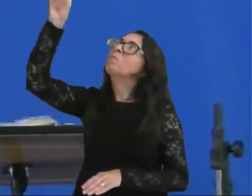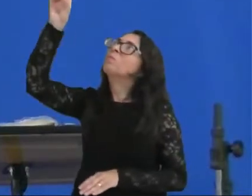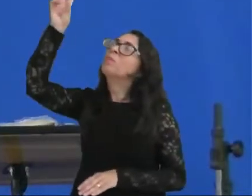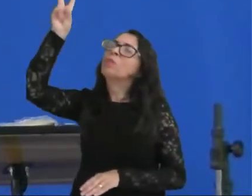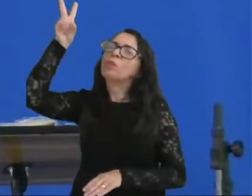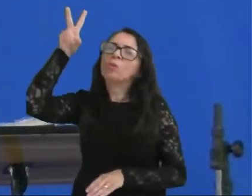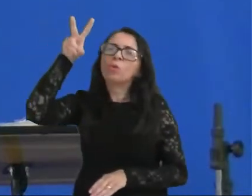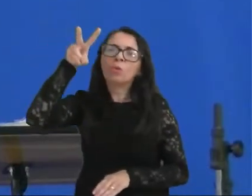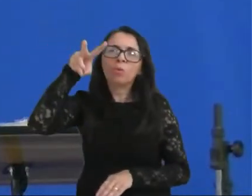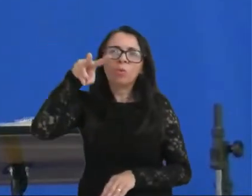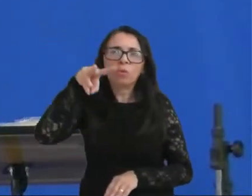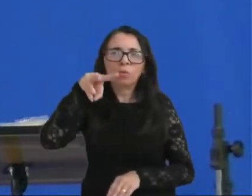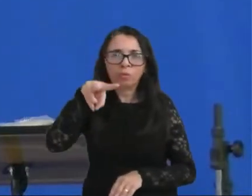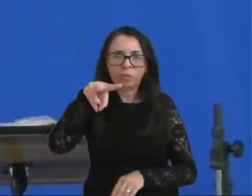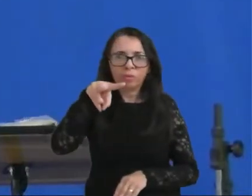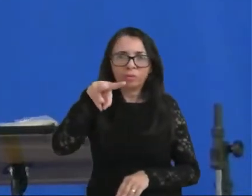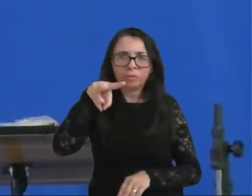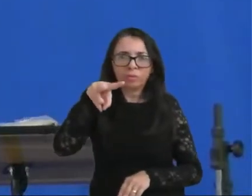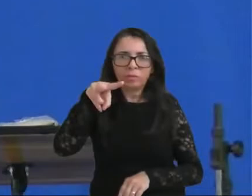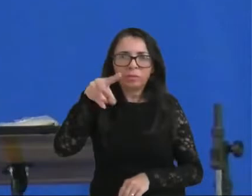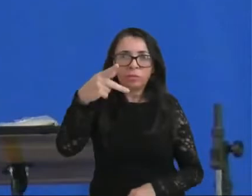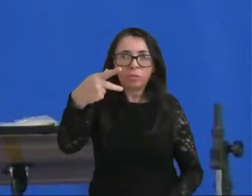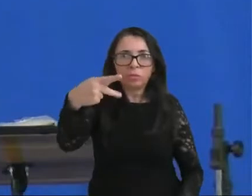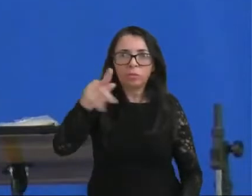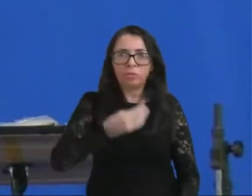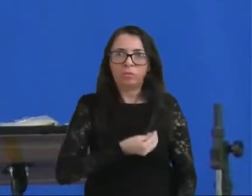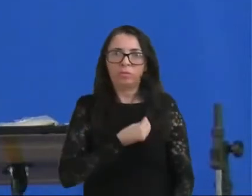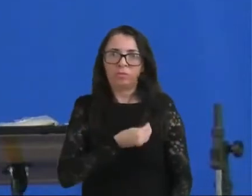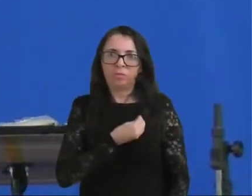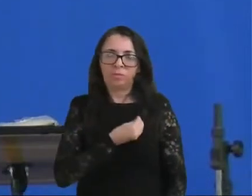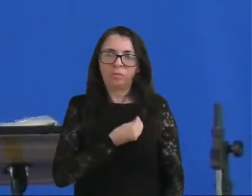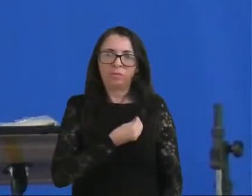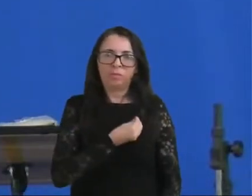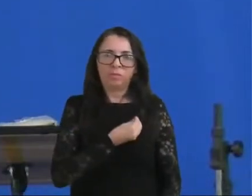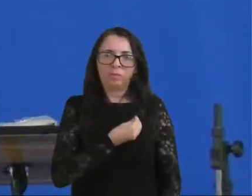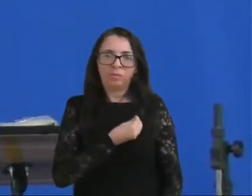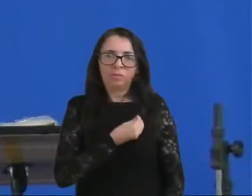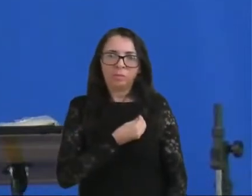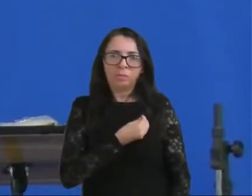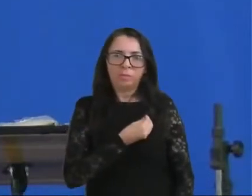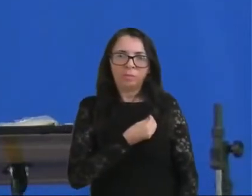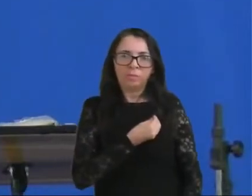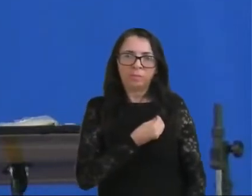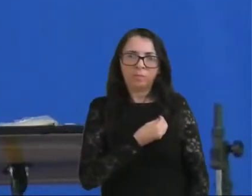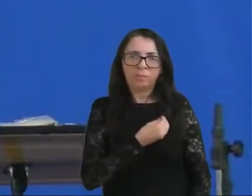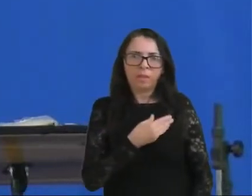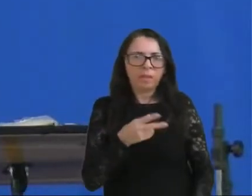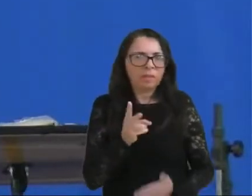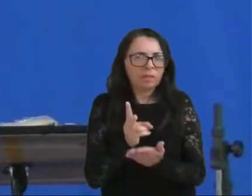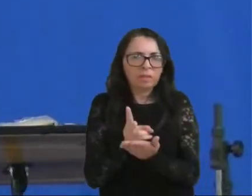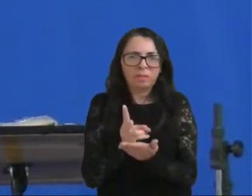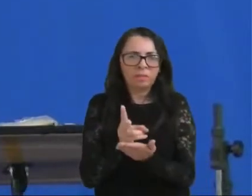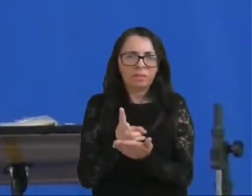no louvor apresentado, estou falando no louvor que você presta a Deus com a sua própria vida. Está fazendo com que